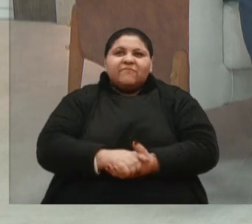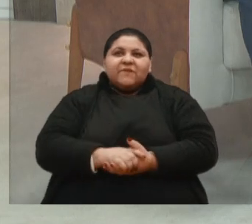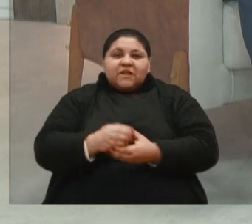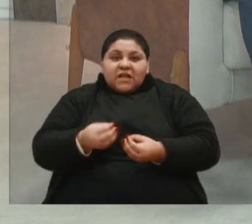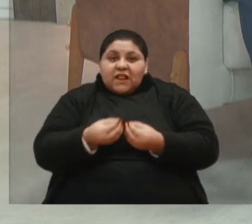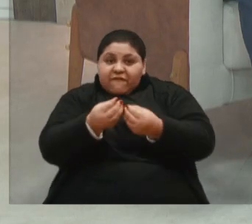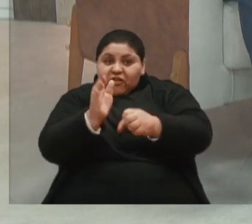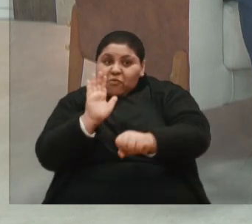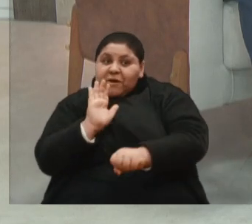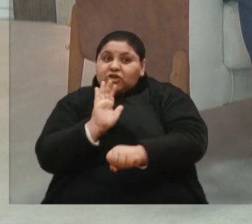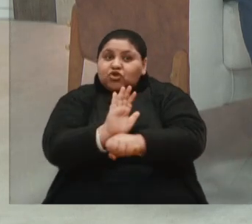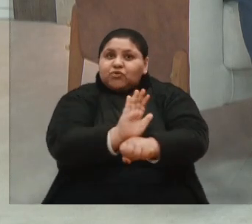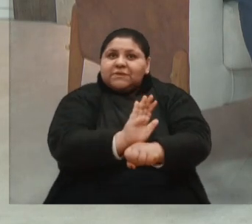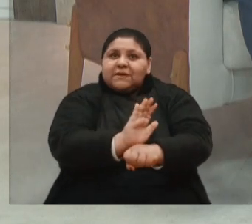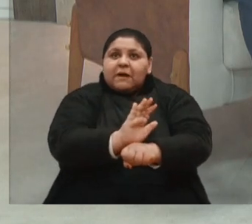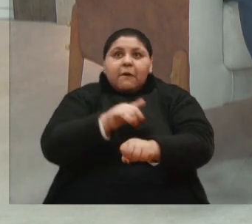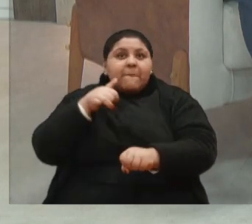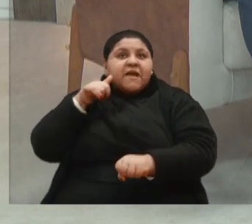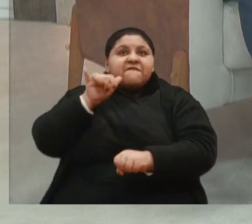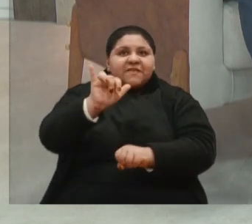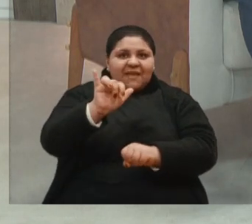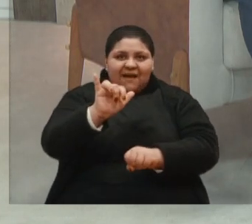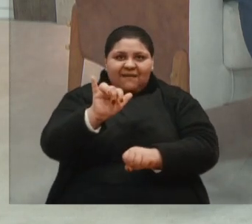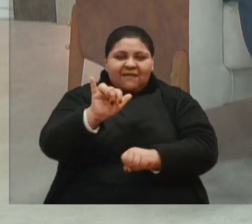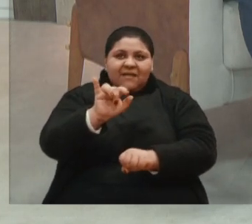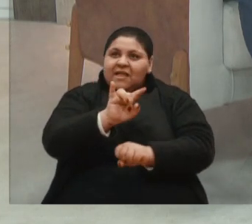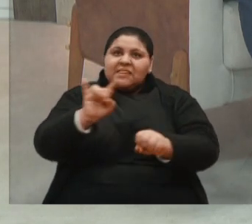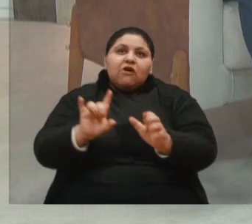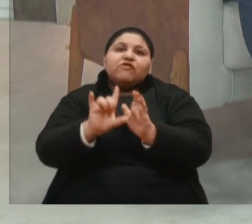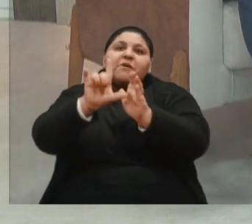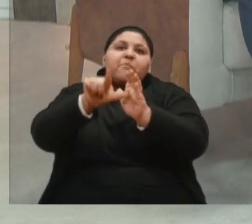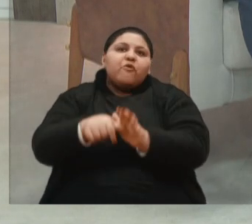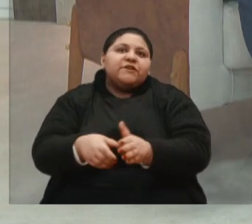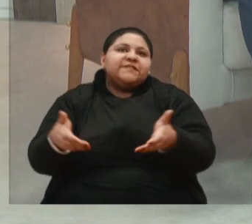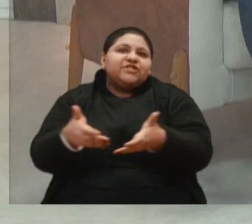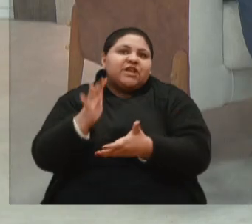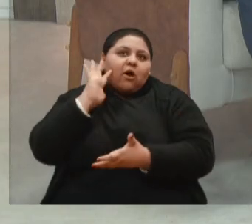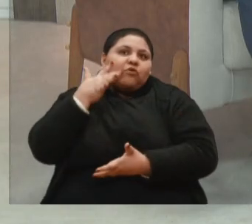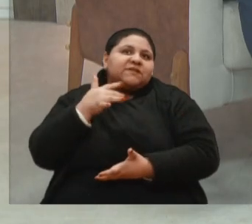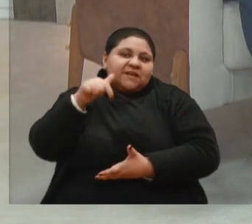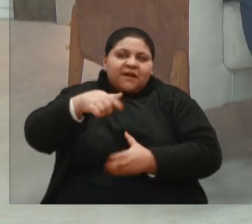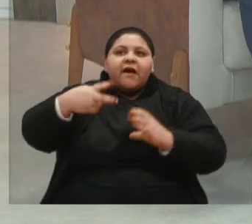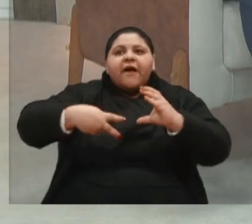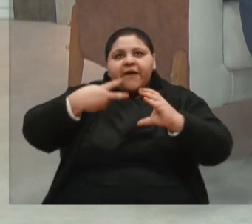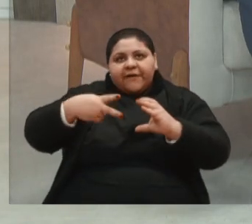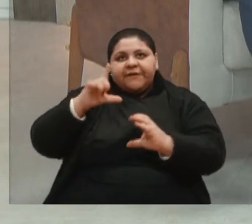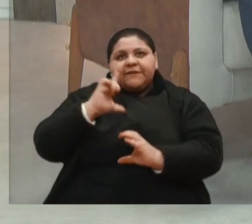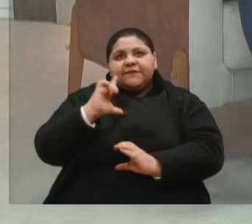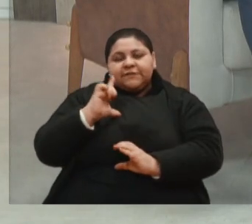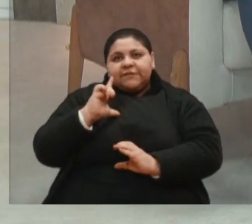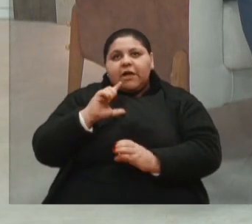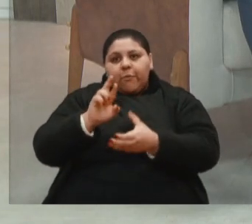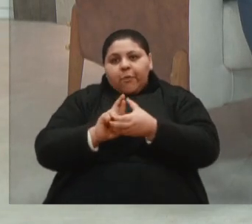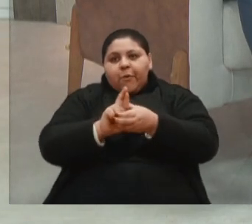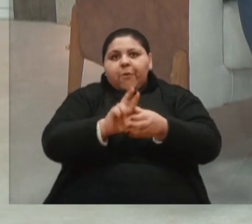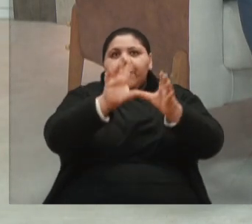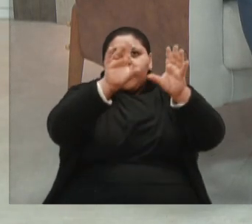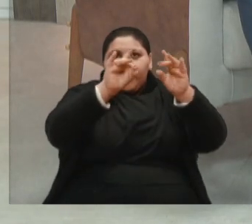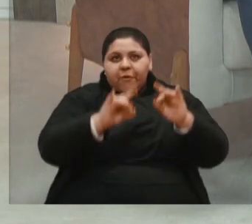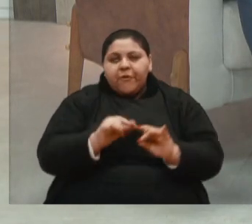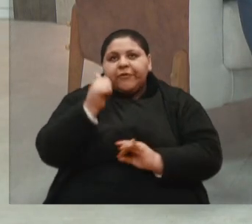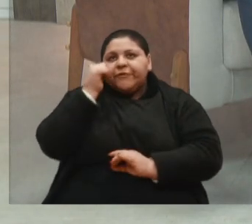né? Levando uma ajuda preventiva. Não depois que o pior acontece. A Câmara, aqui na Câmara, nós temos já